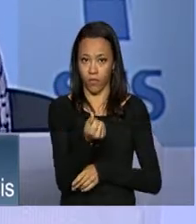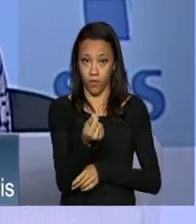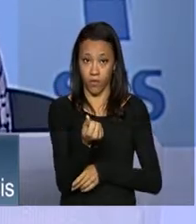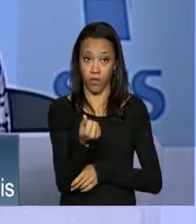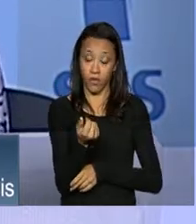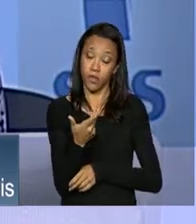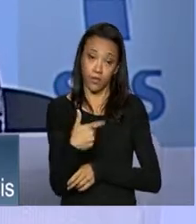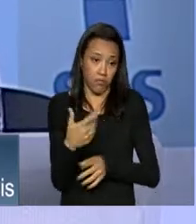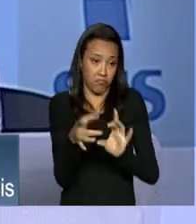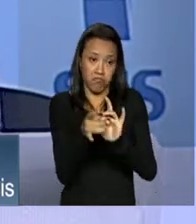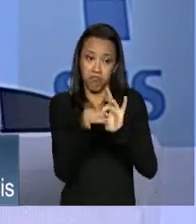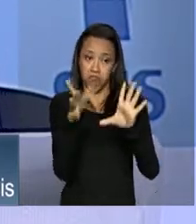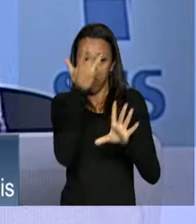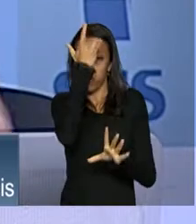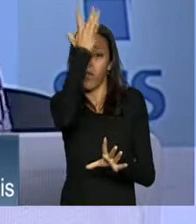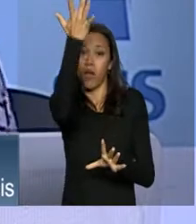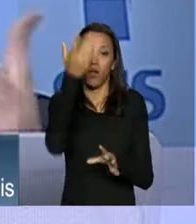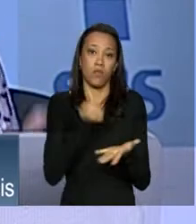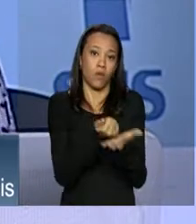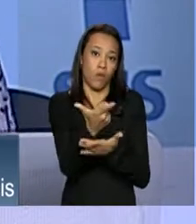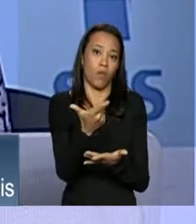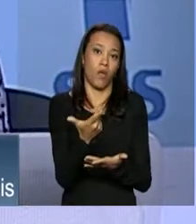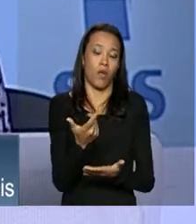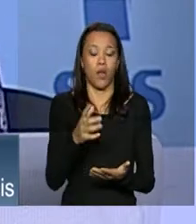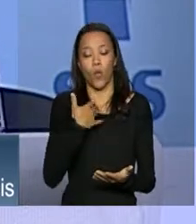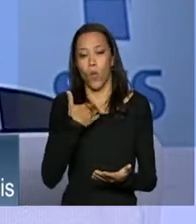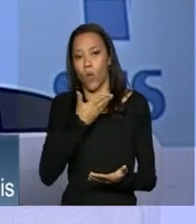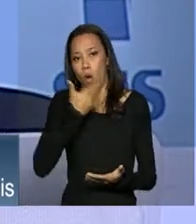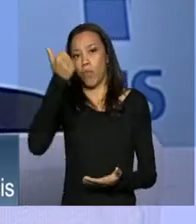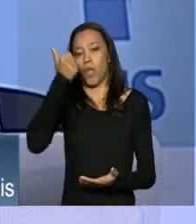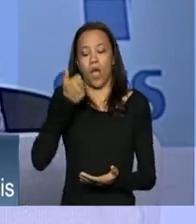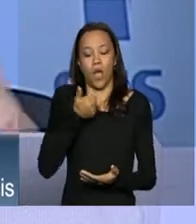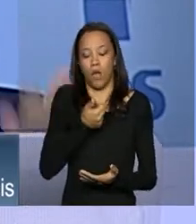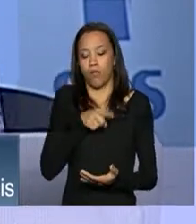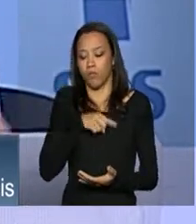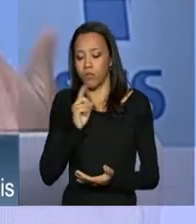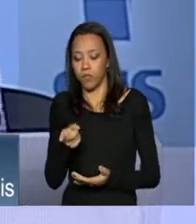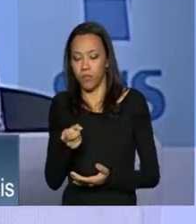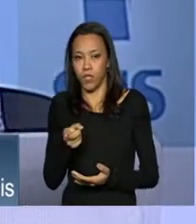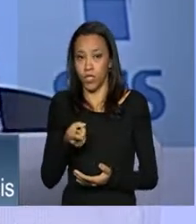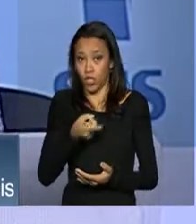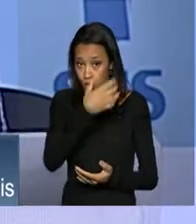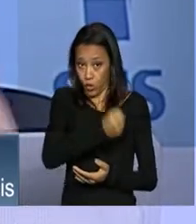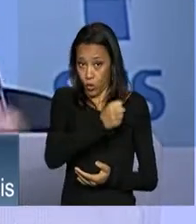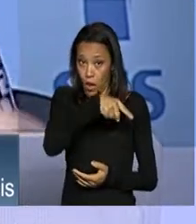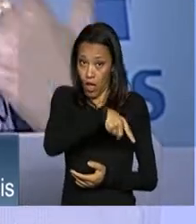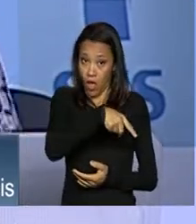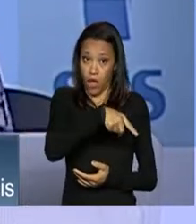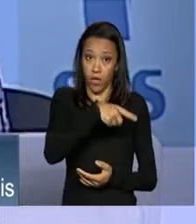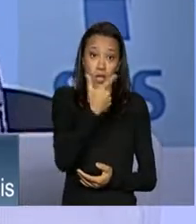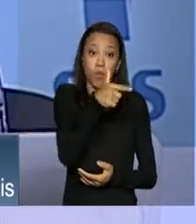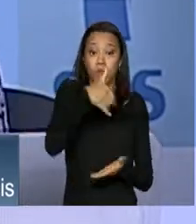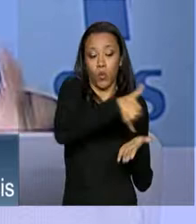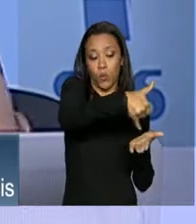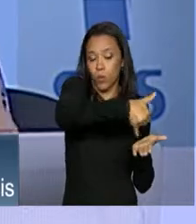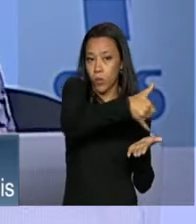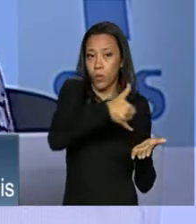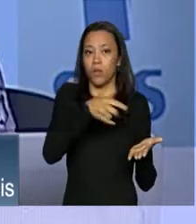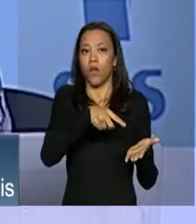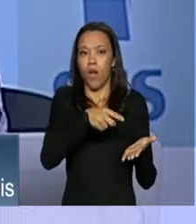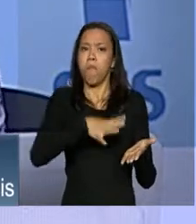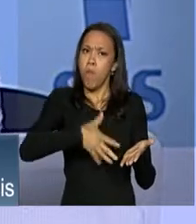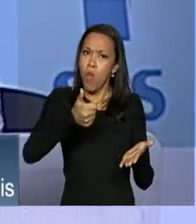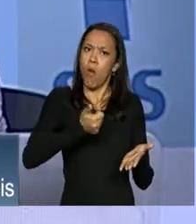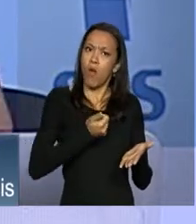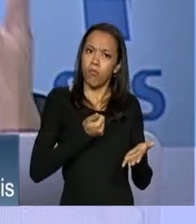facilmente acessíveis, né? Então, a escolha por leite integral sem gordura desnatada, ela deve ser estimulada, porque